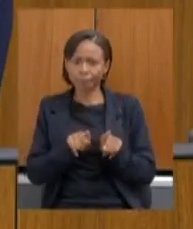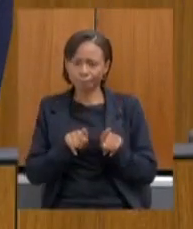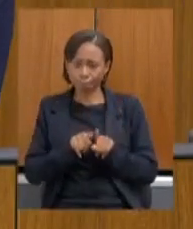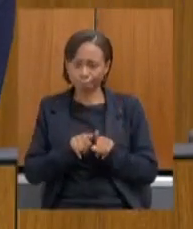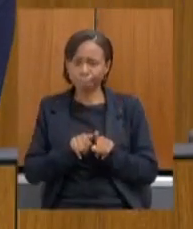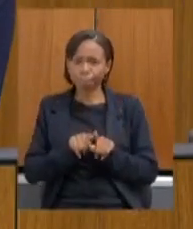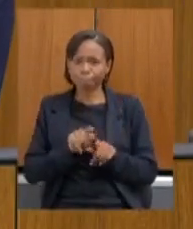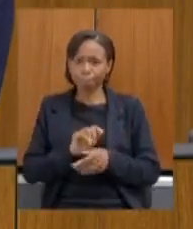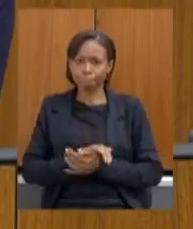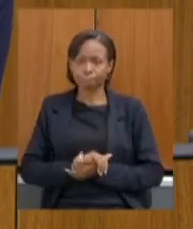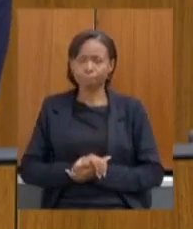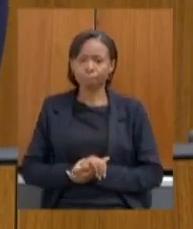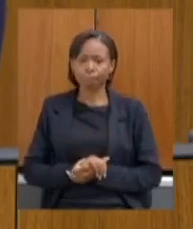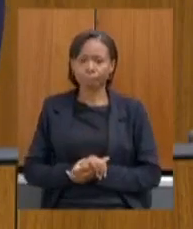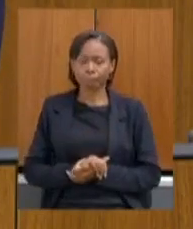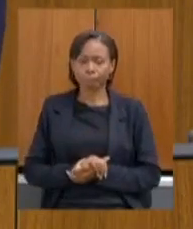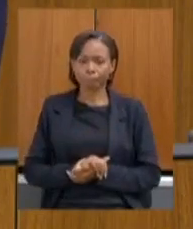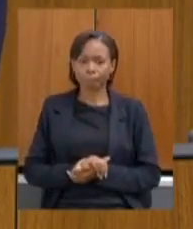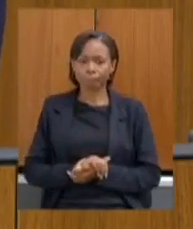parlamentar.